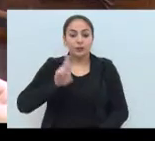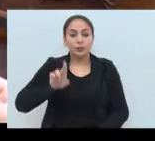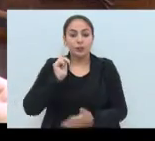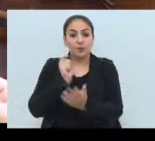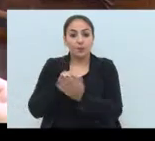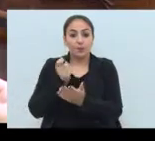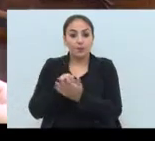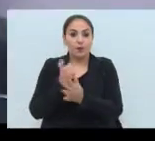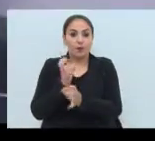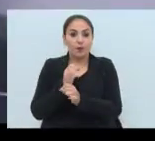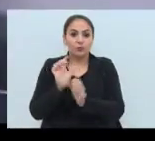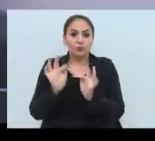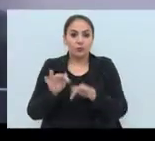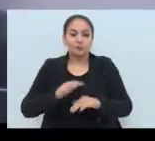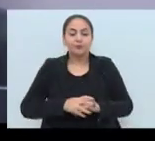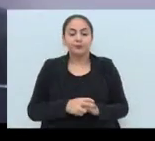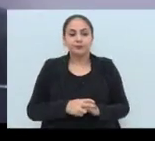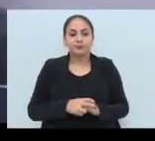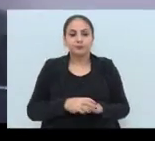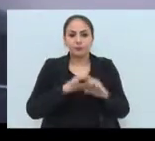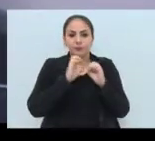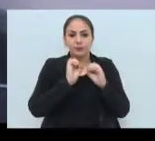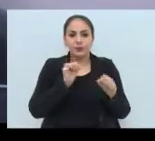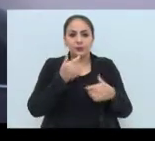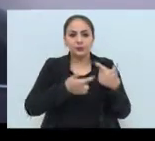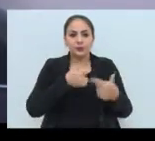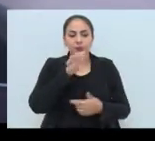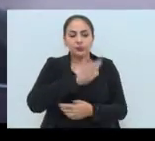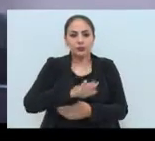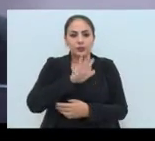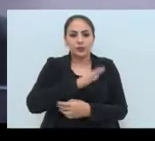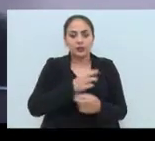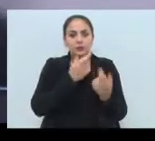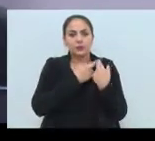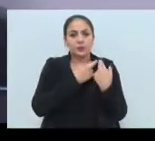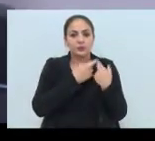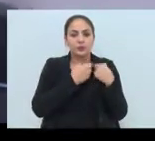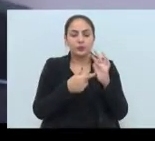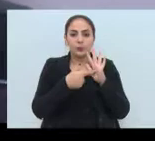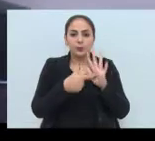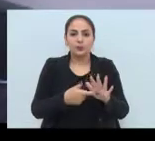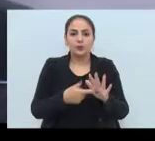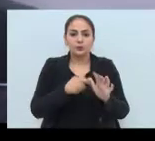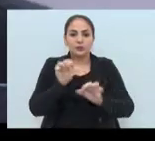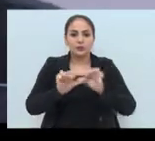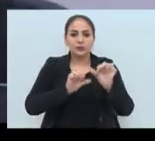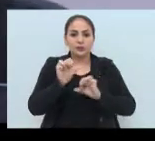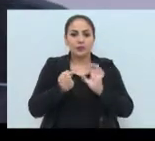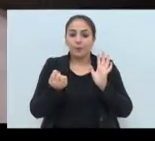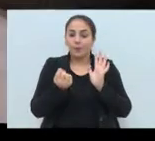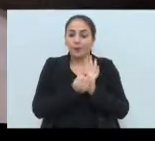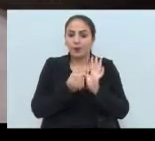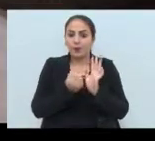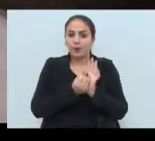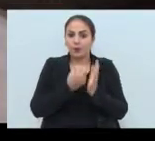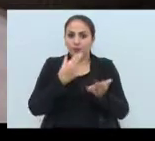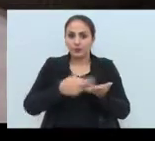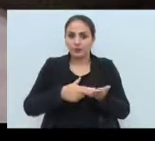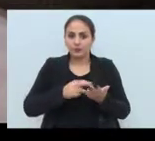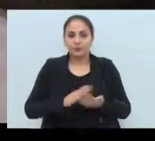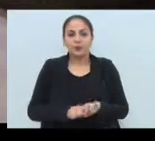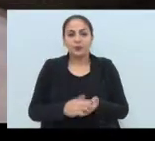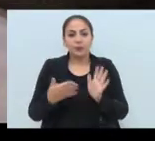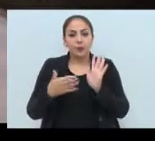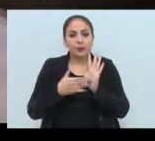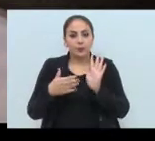paga a conta no final. O secretário de Serviços Gerais foi o responsável por apresentar as alterações do marco regulatório. A proposição